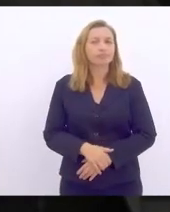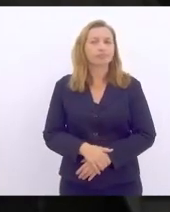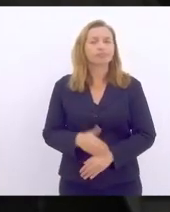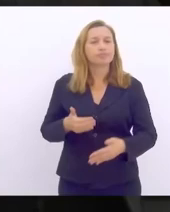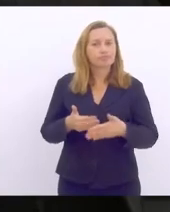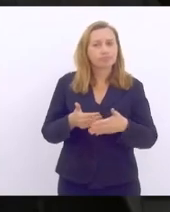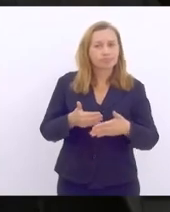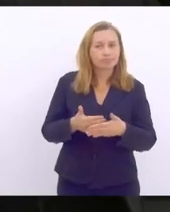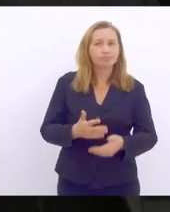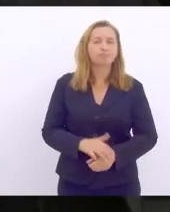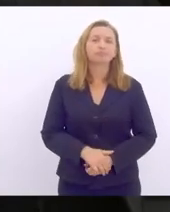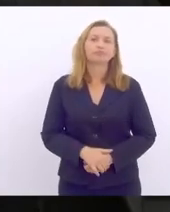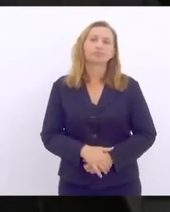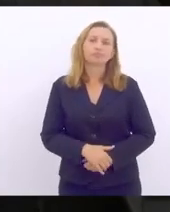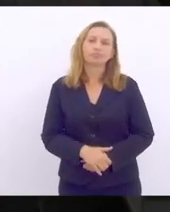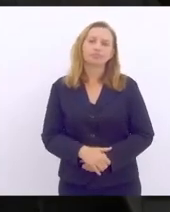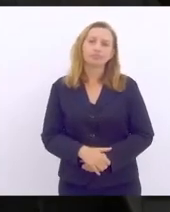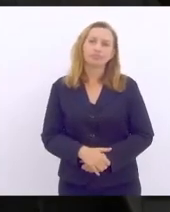aproxima